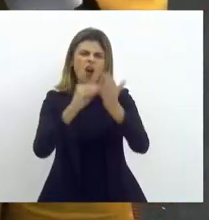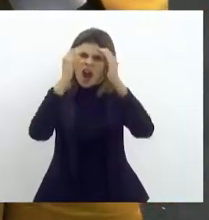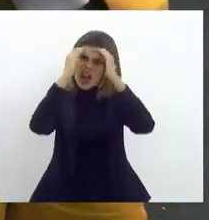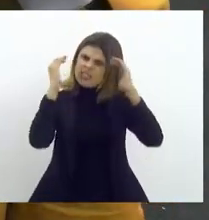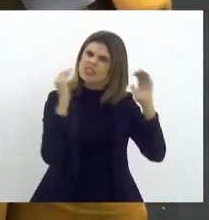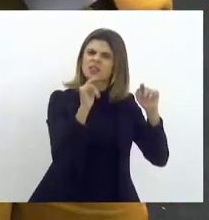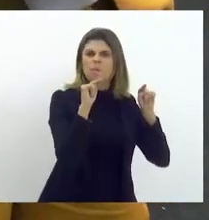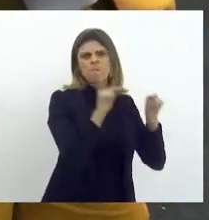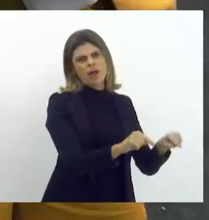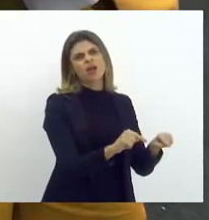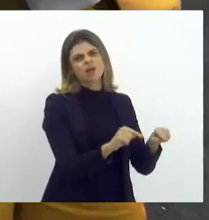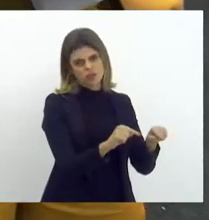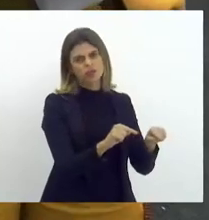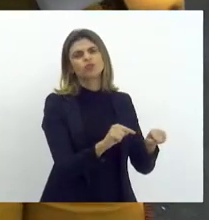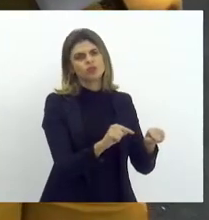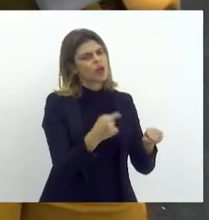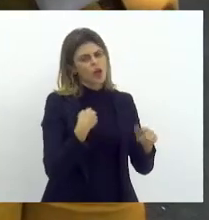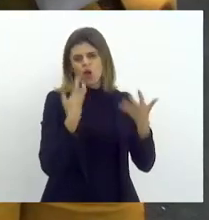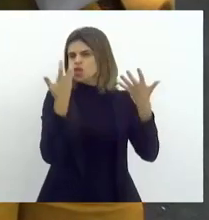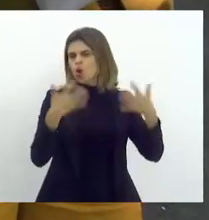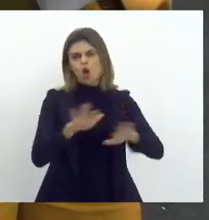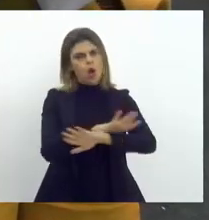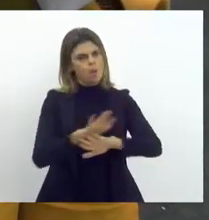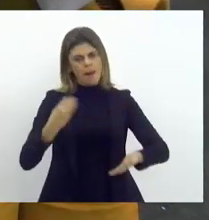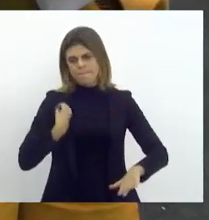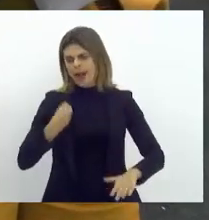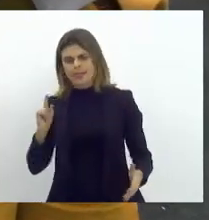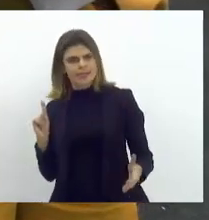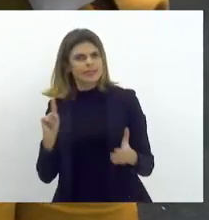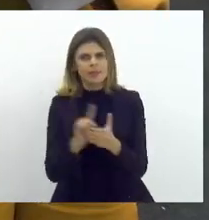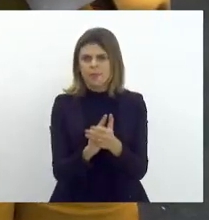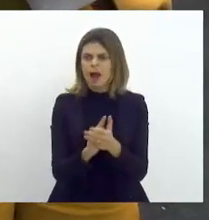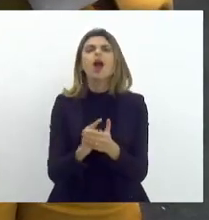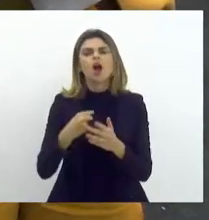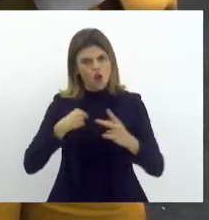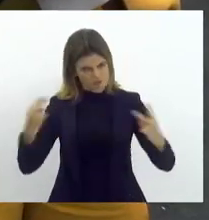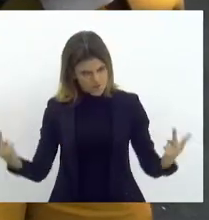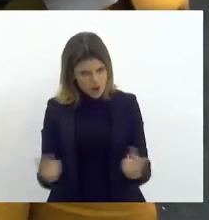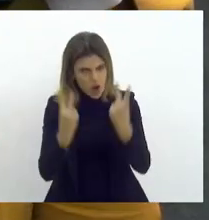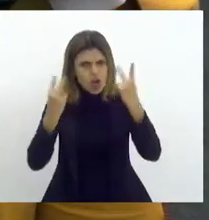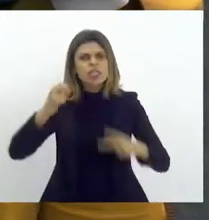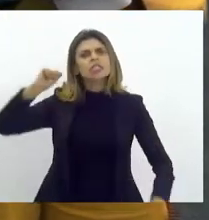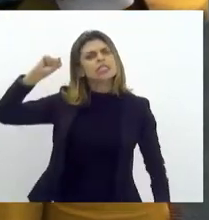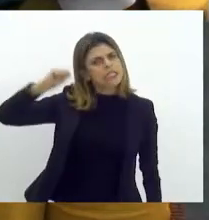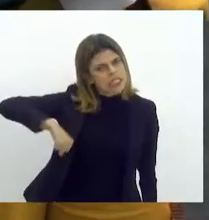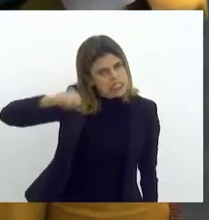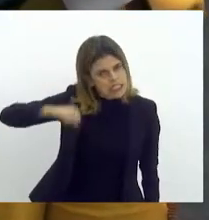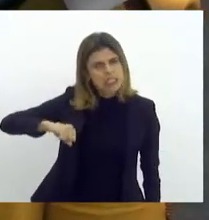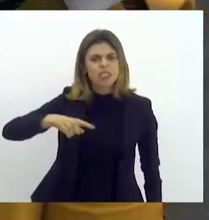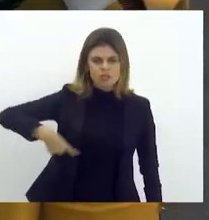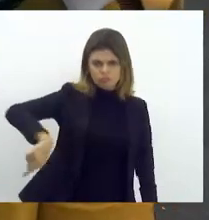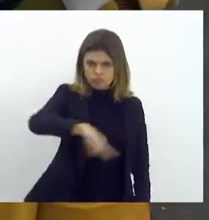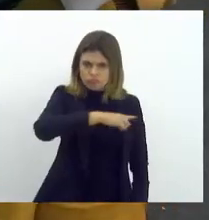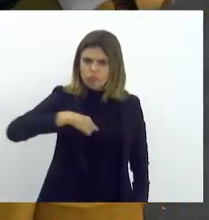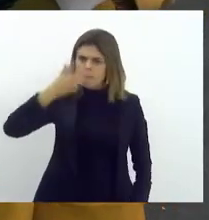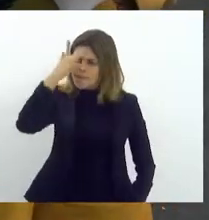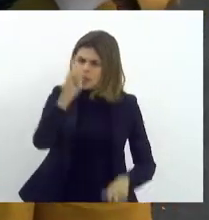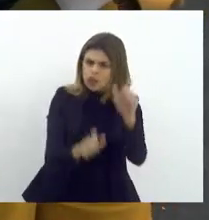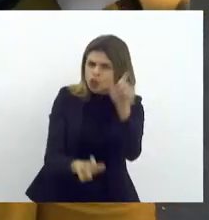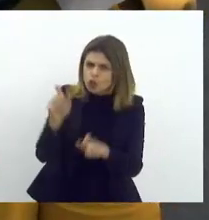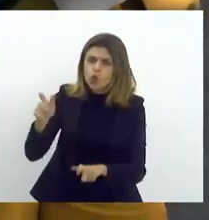é algo que eu não quero participar valorizo sim que o conjunto dessa casa